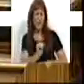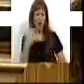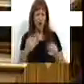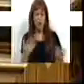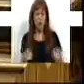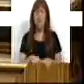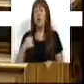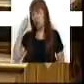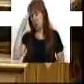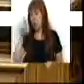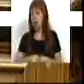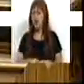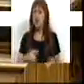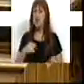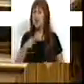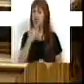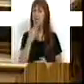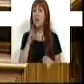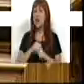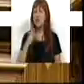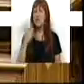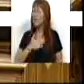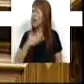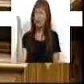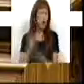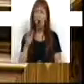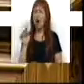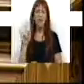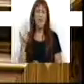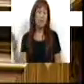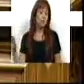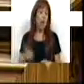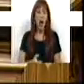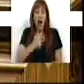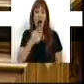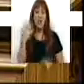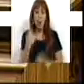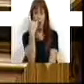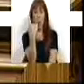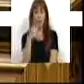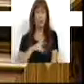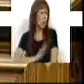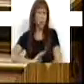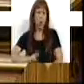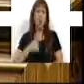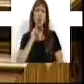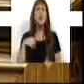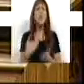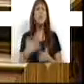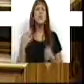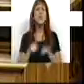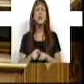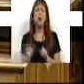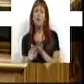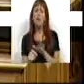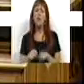justiça. Eu até acho que, se dependesse da vontade exclusiva do FMI, só haveria um tribunal em Portugal e chamar-se-ia